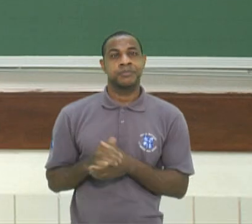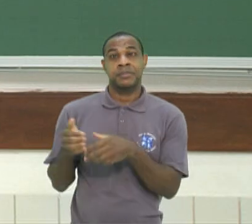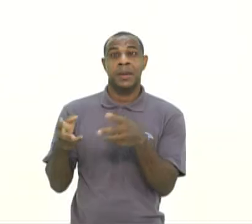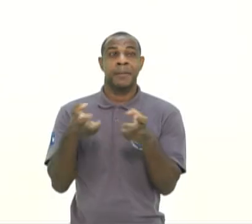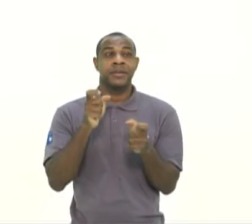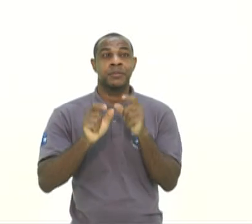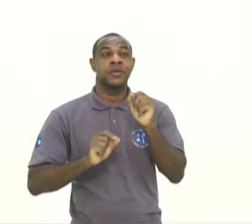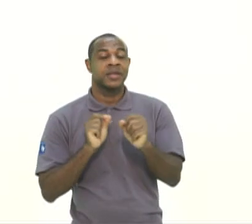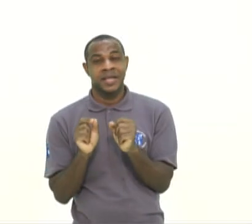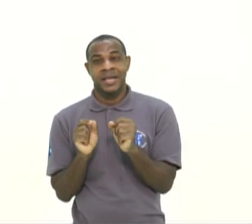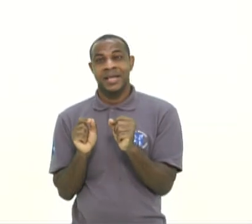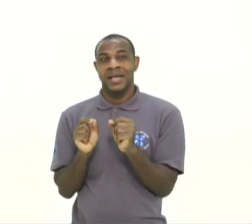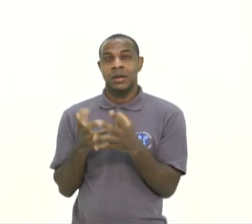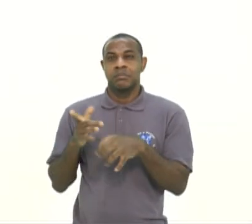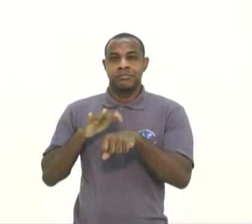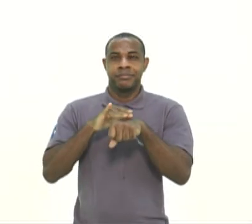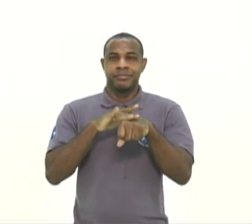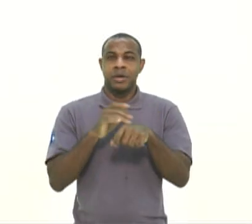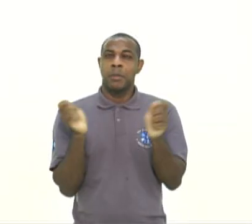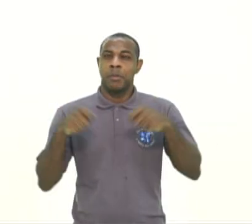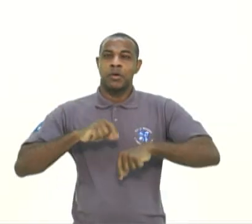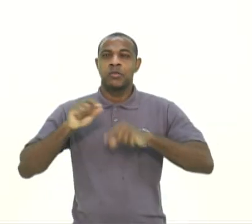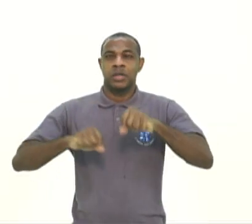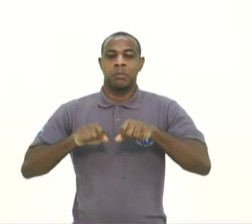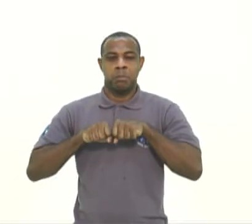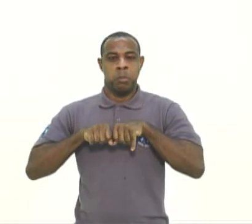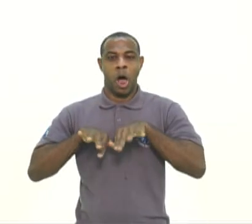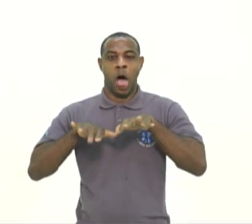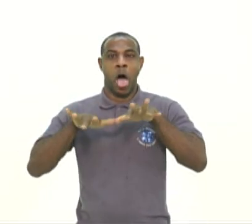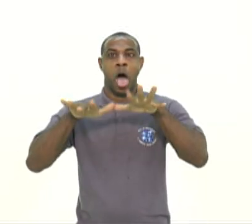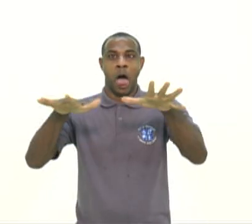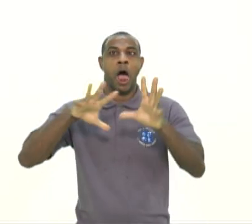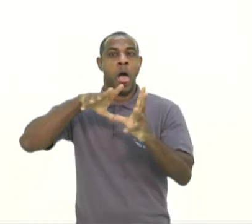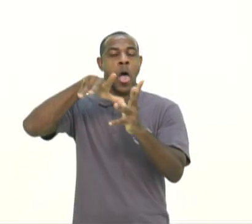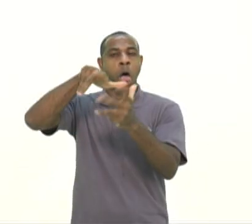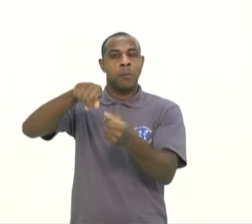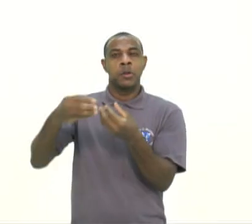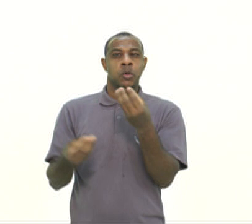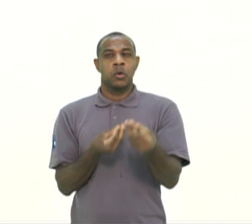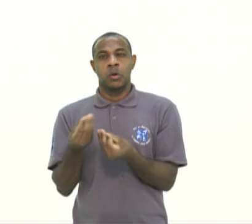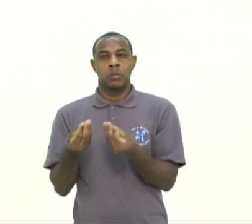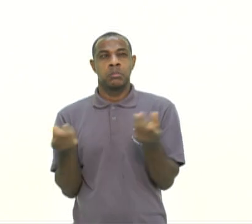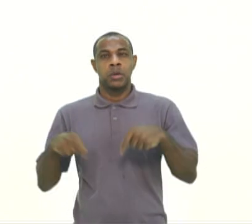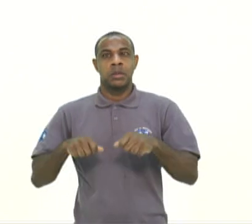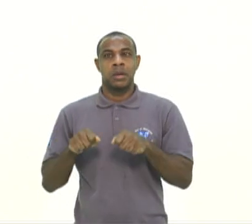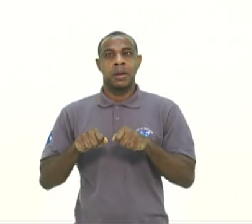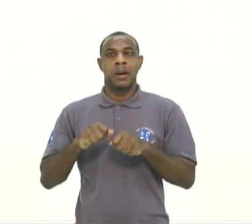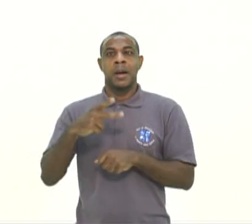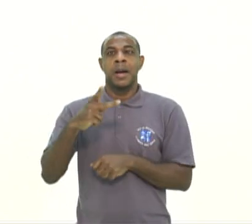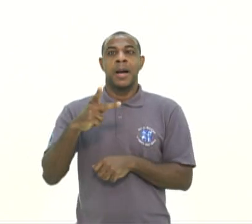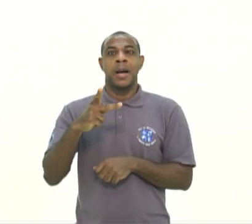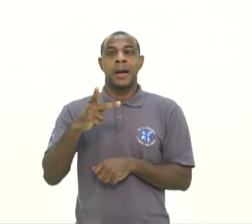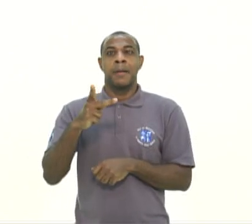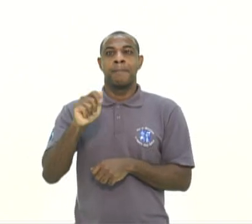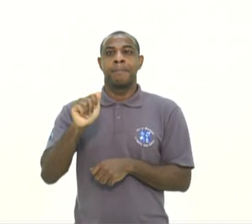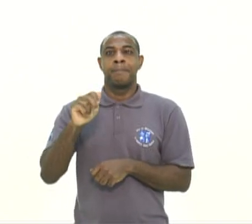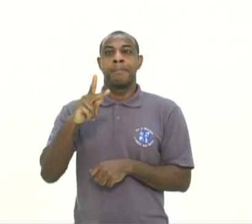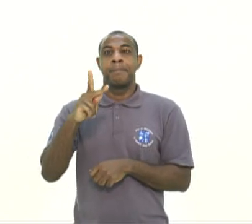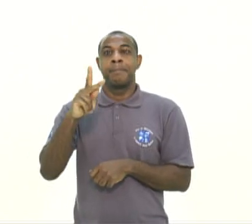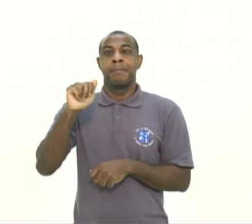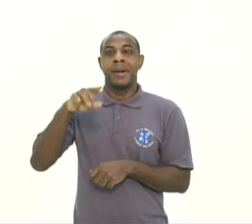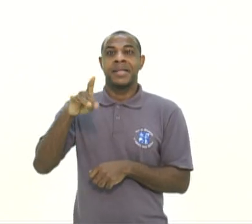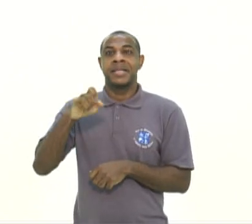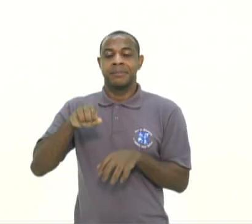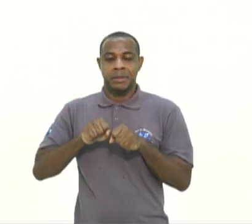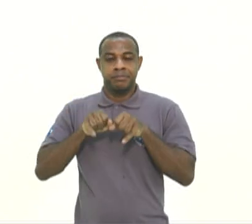Perceber o quanto as doenças podem se disseminar pelo mundo e se tornar uma pandemia a partir das